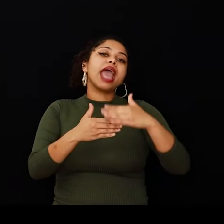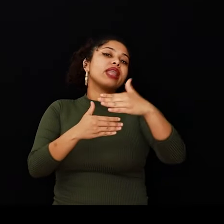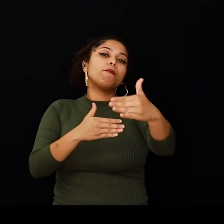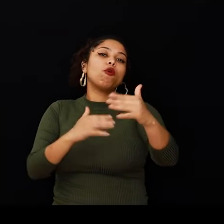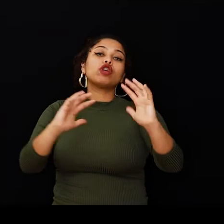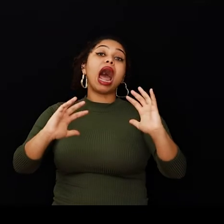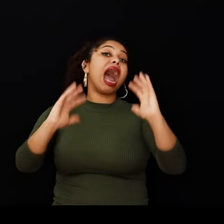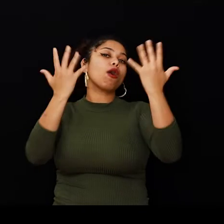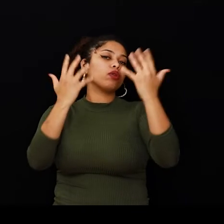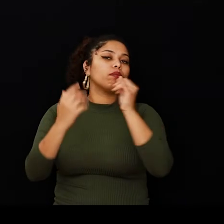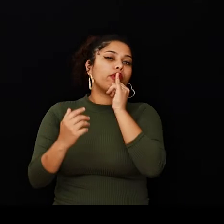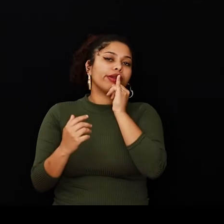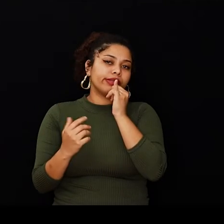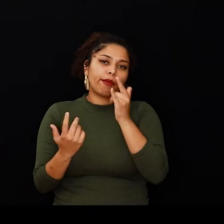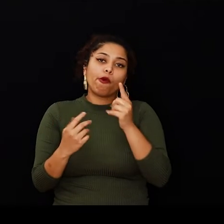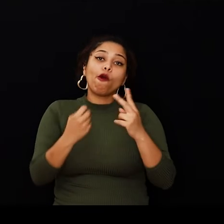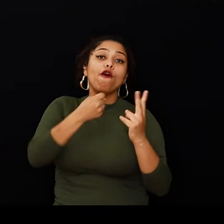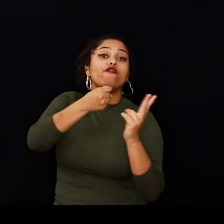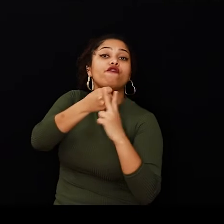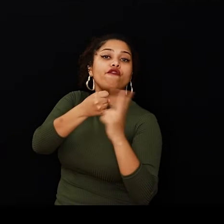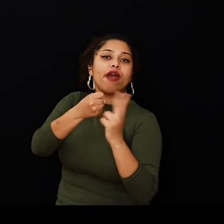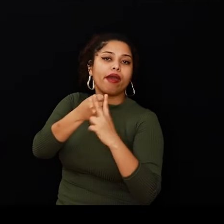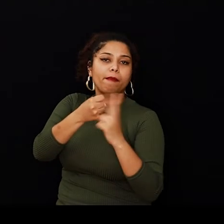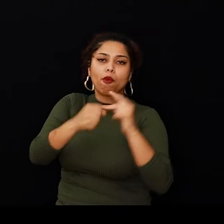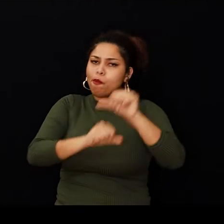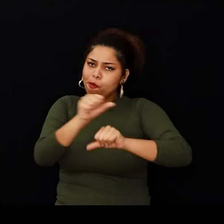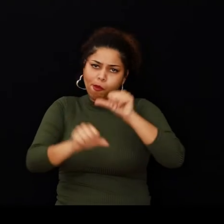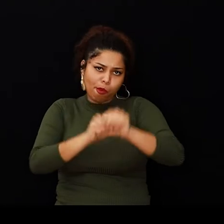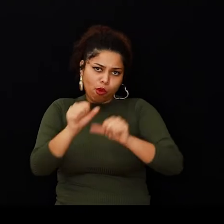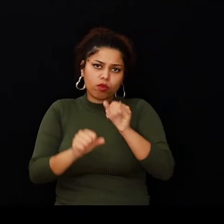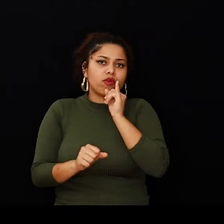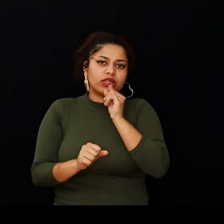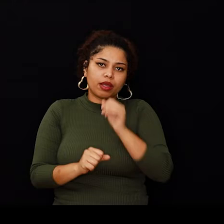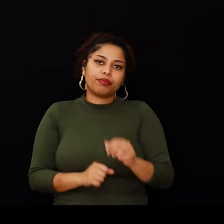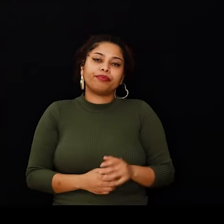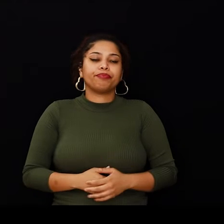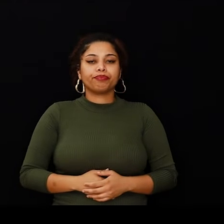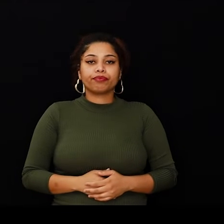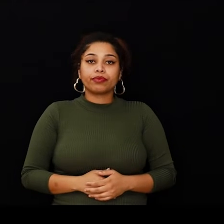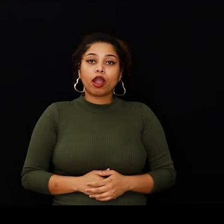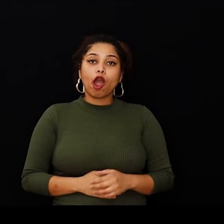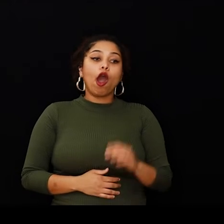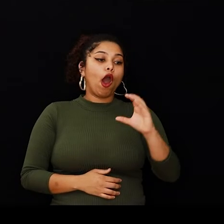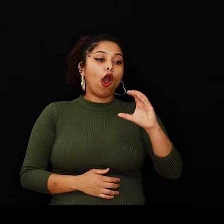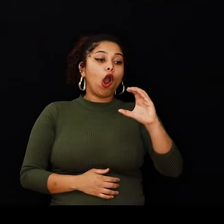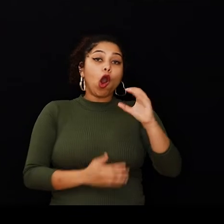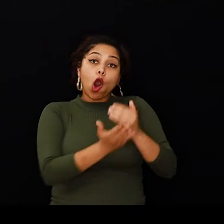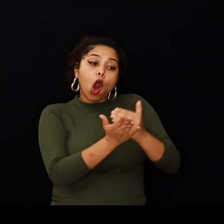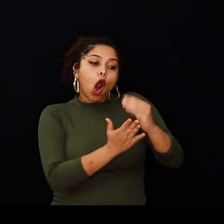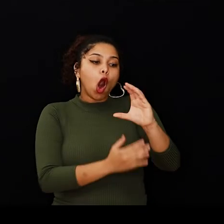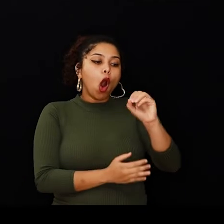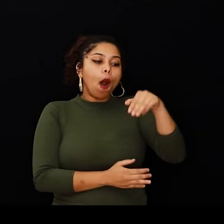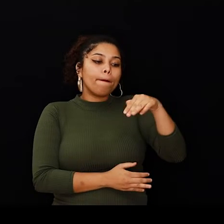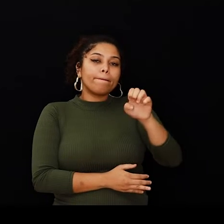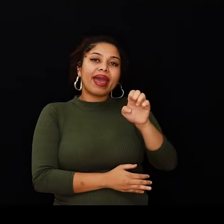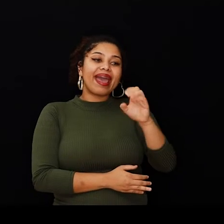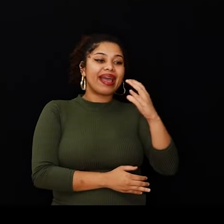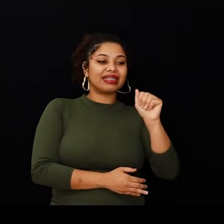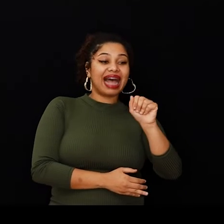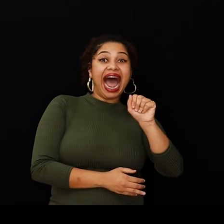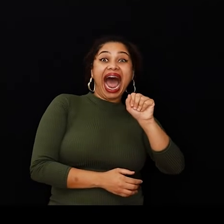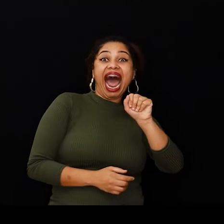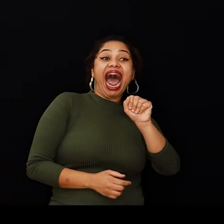e o que vai fazer mudar, por exemplo, os tempos verbais. Então, por exemplo, um começava e um